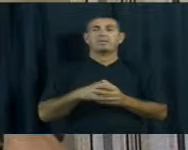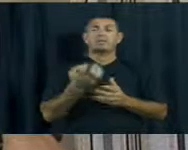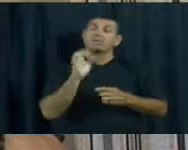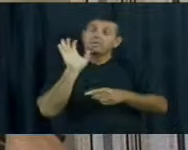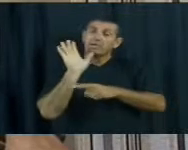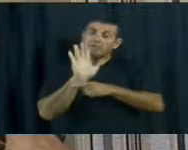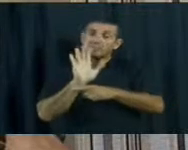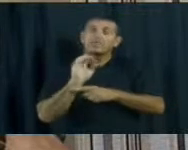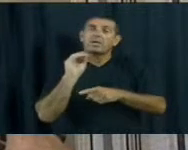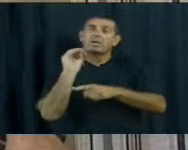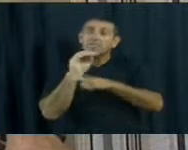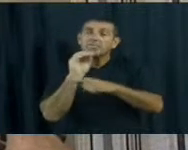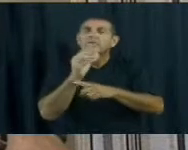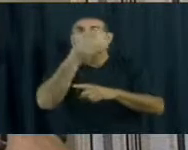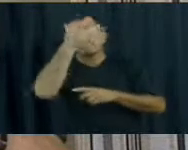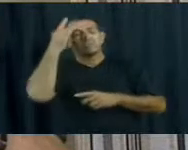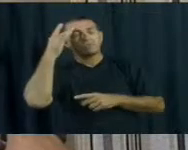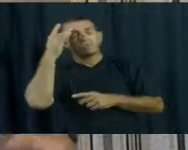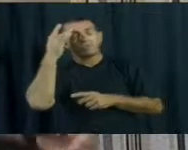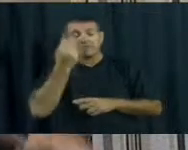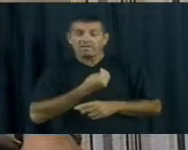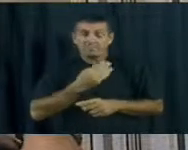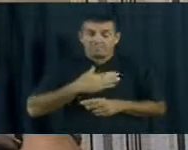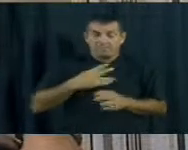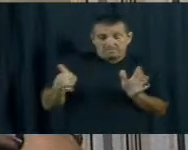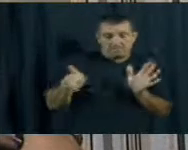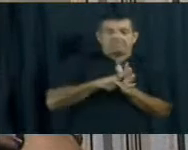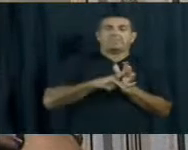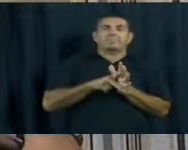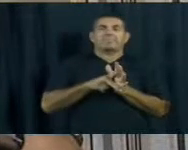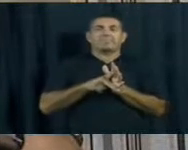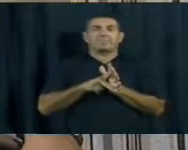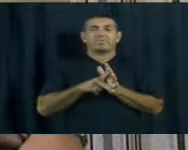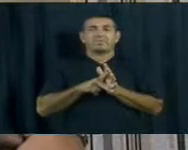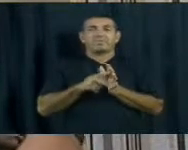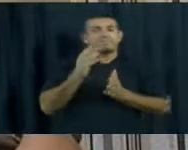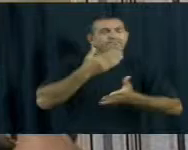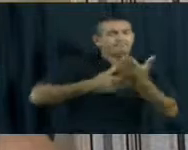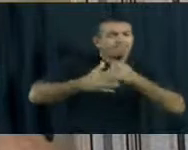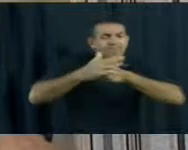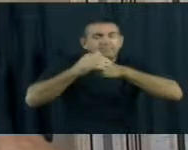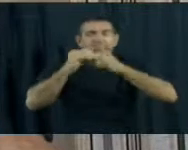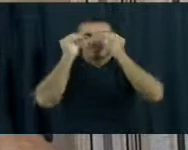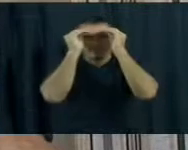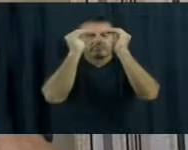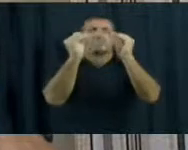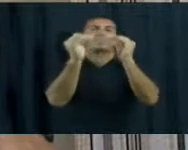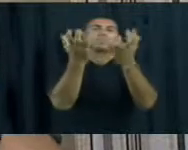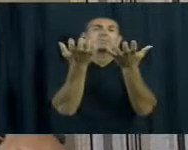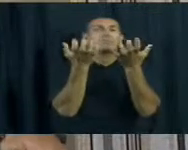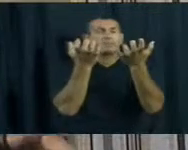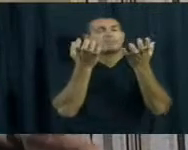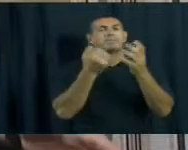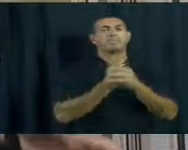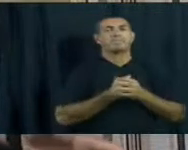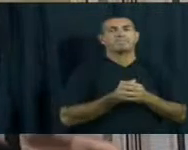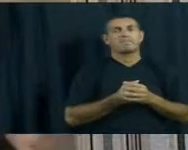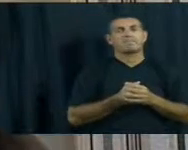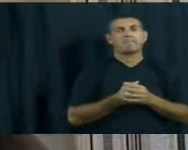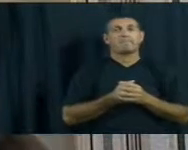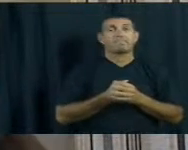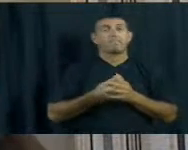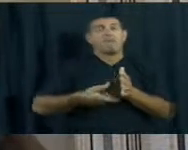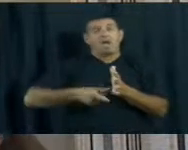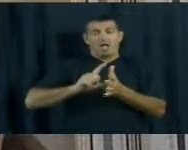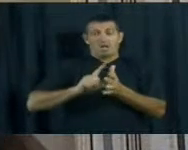das pessoas. Isso era meu. Eu queria cuidar das pessoas, tratar das pessoas com carinho, com respeito, porque antes